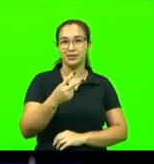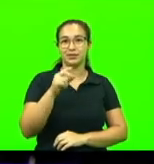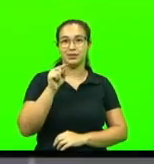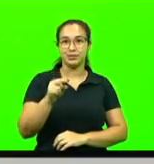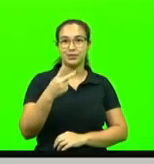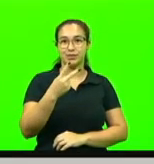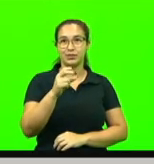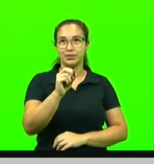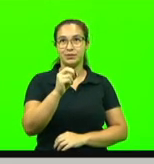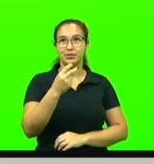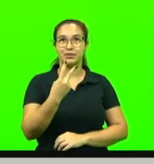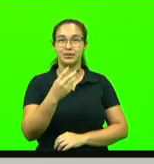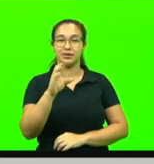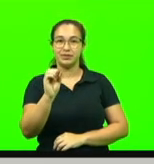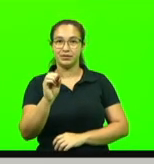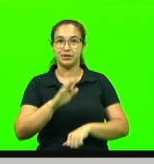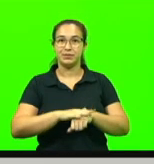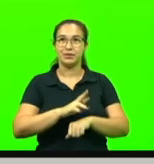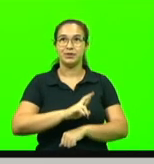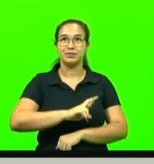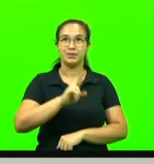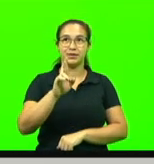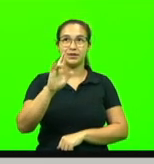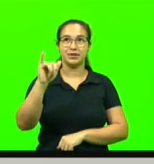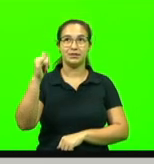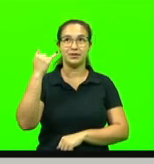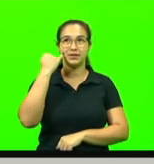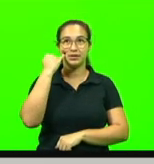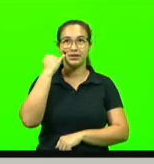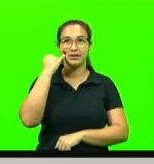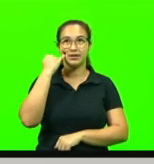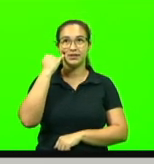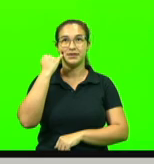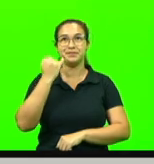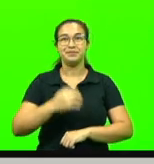362.2/2020. Autor, deputado Gessé Lopes.